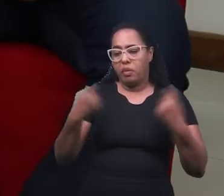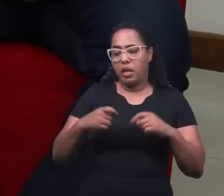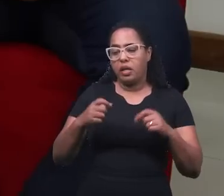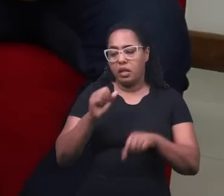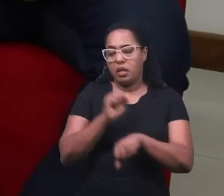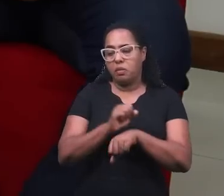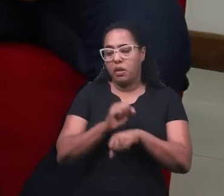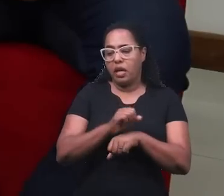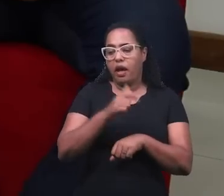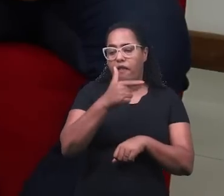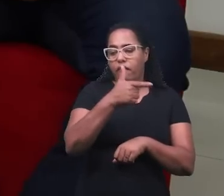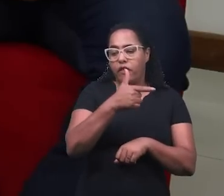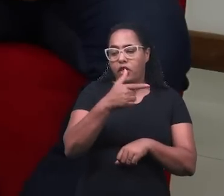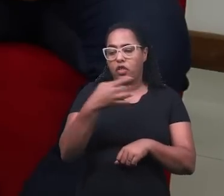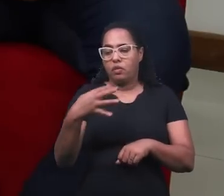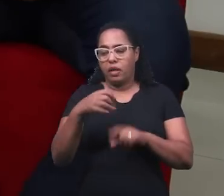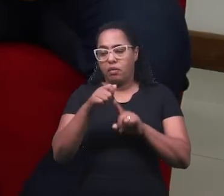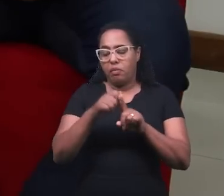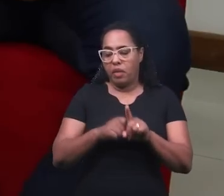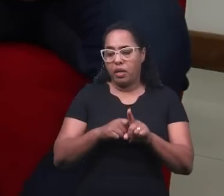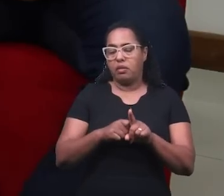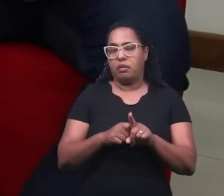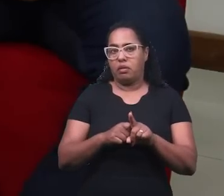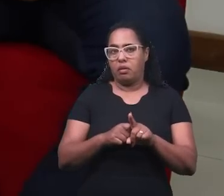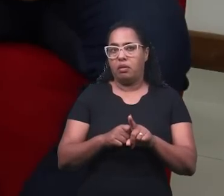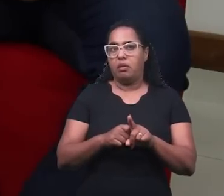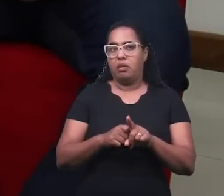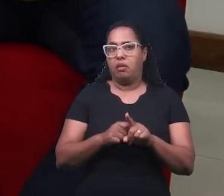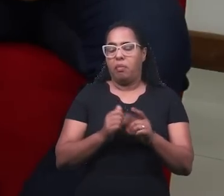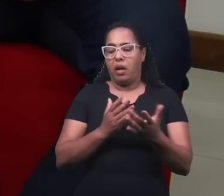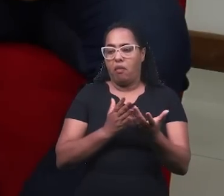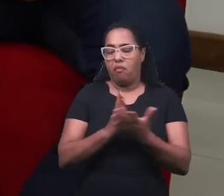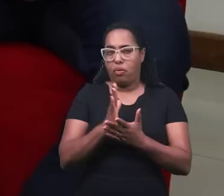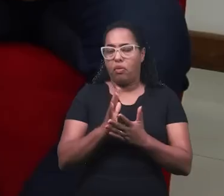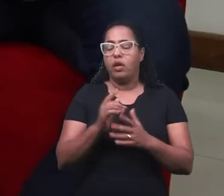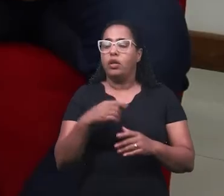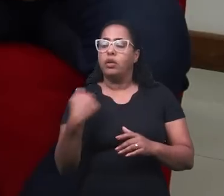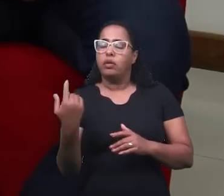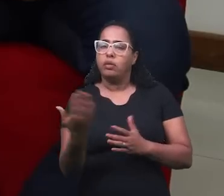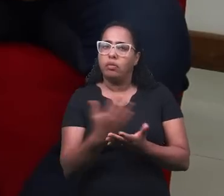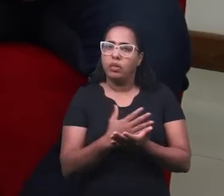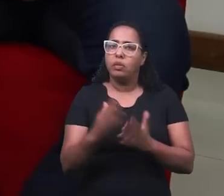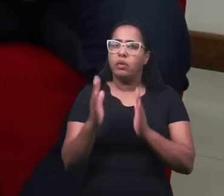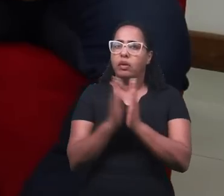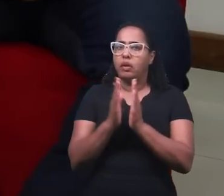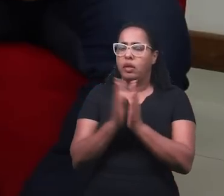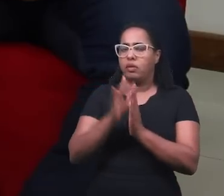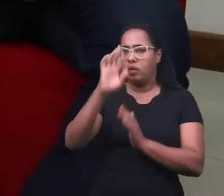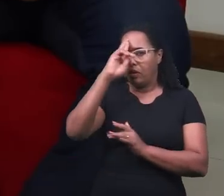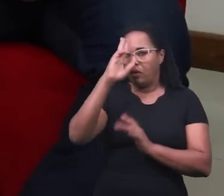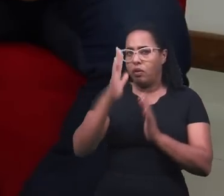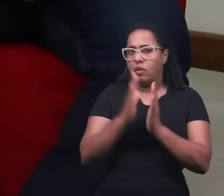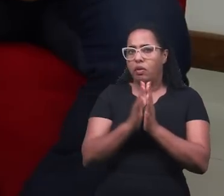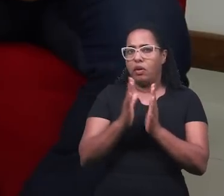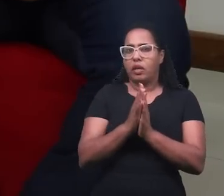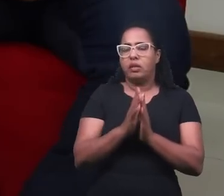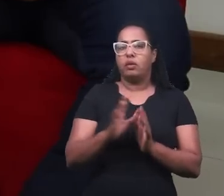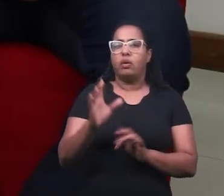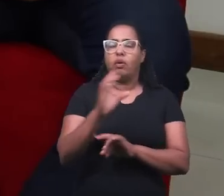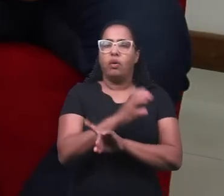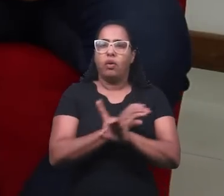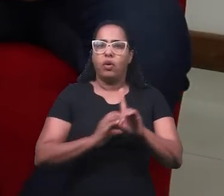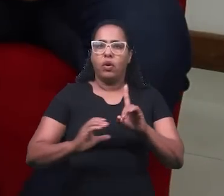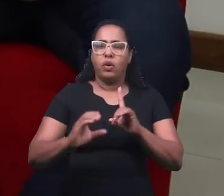temos que esperar aí mais 24 meses para poder a residência ser aprovada. E ali nós começamos a orar ao Senhor,